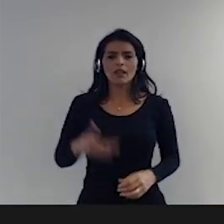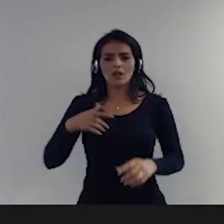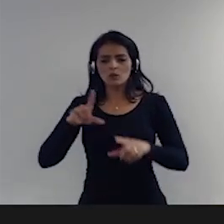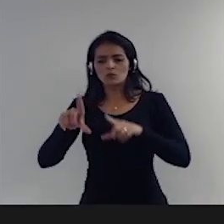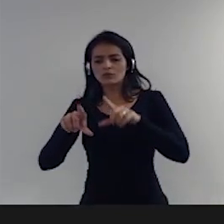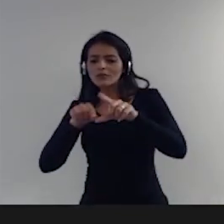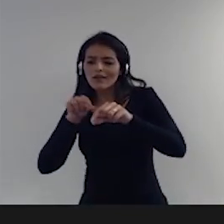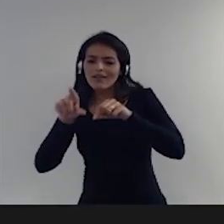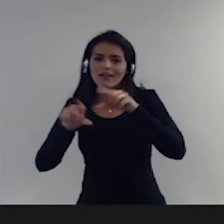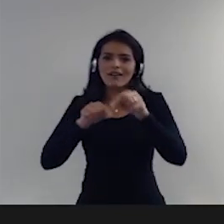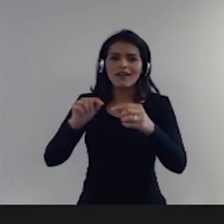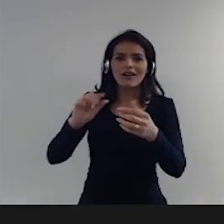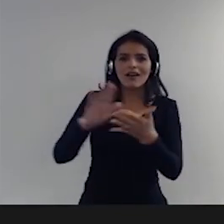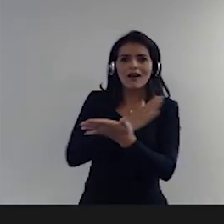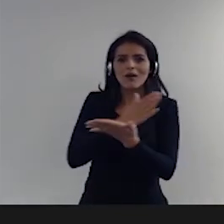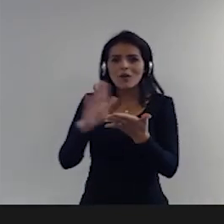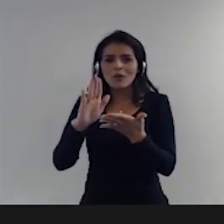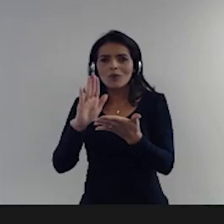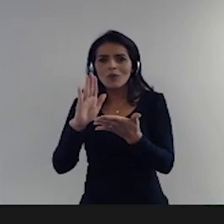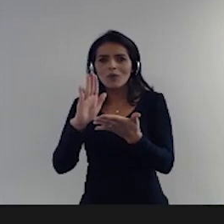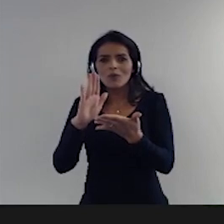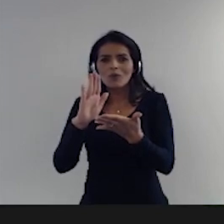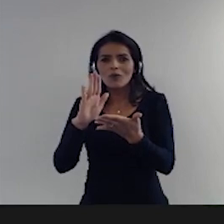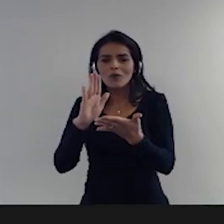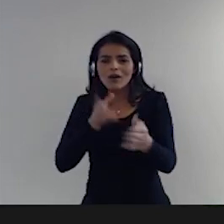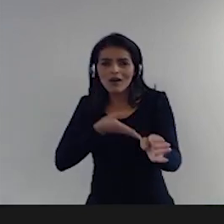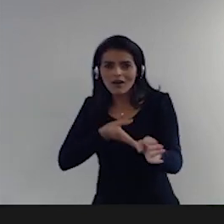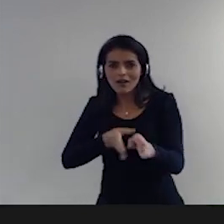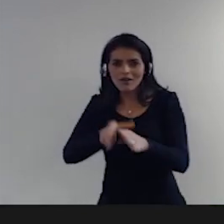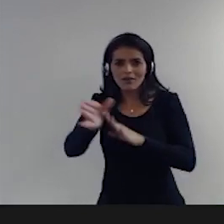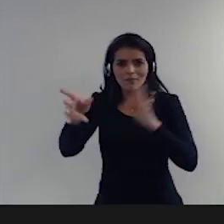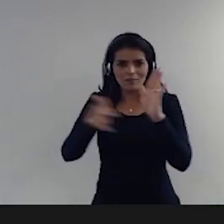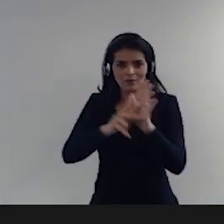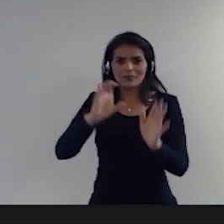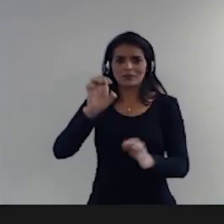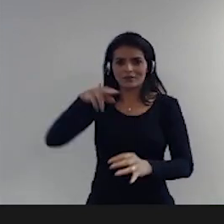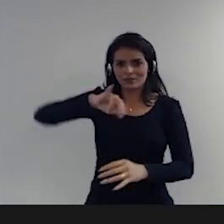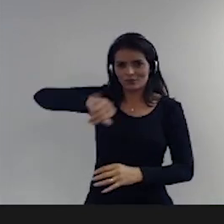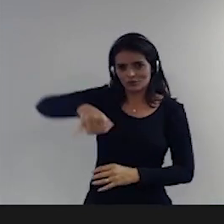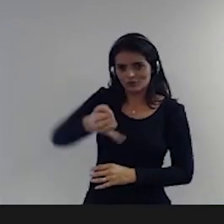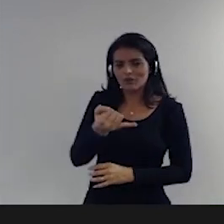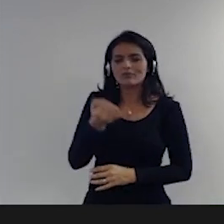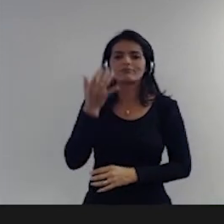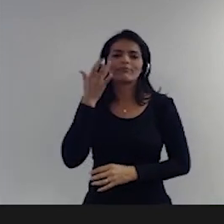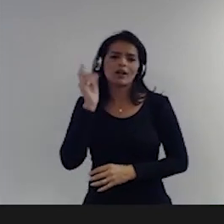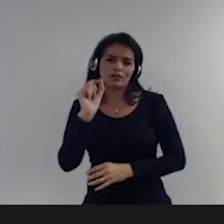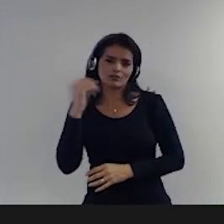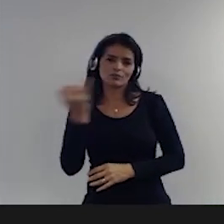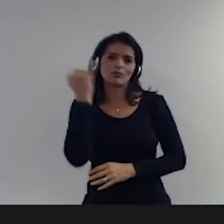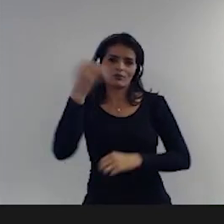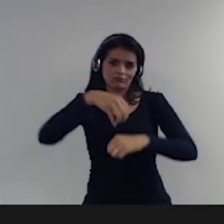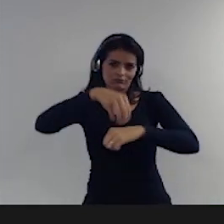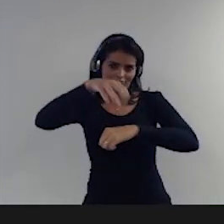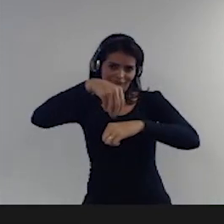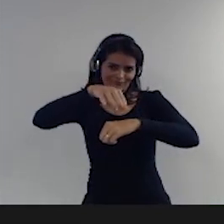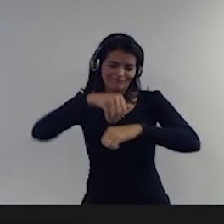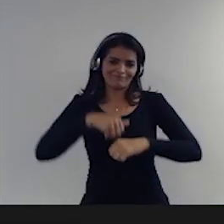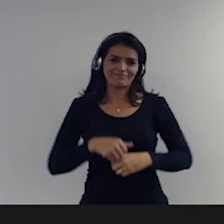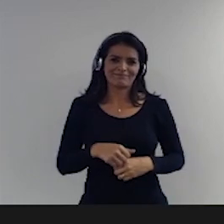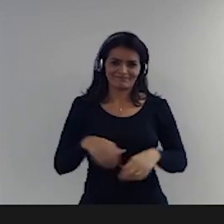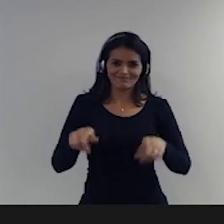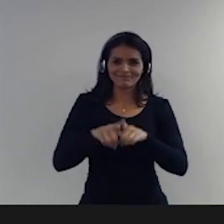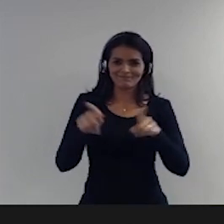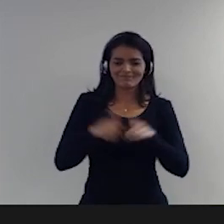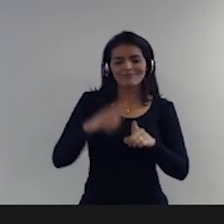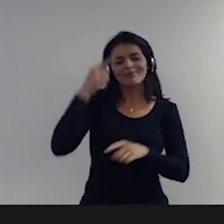decisões, né, algumas recomendações do CNJ, que eu acho muito importante colocar, e, de alguma